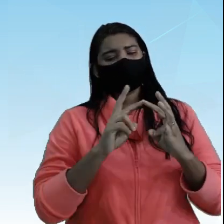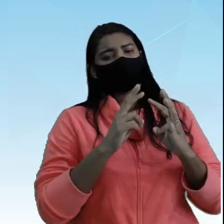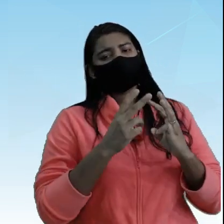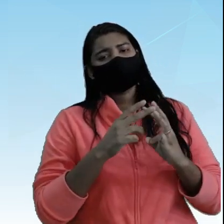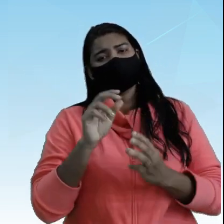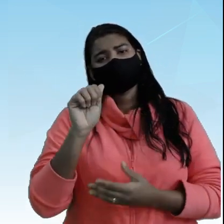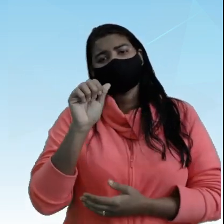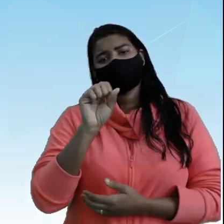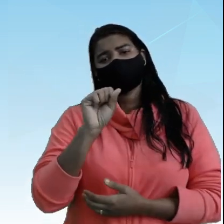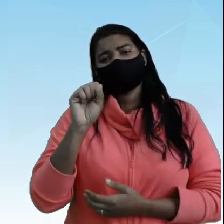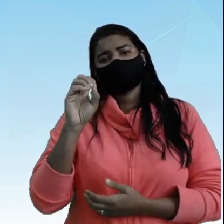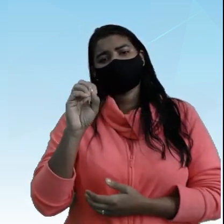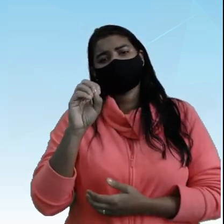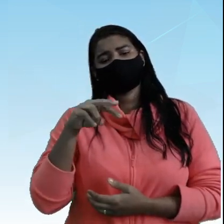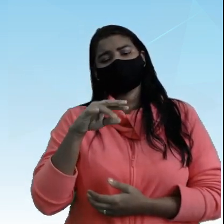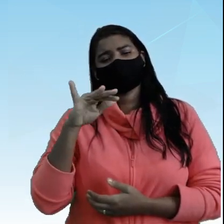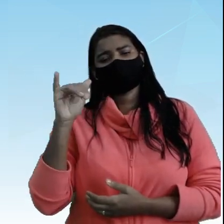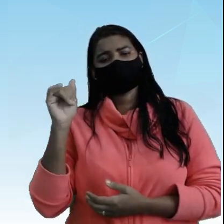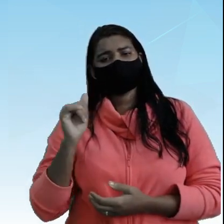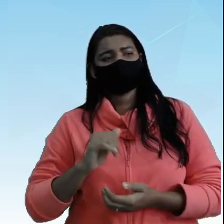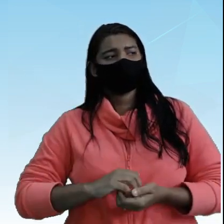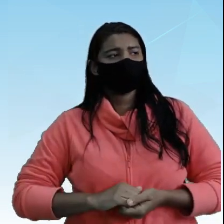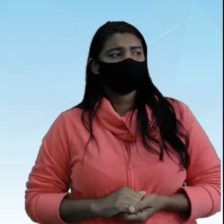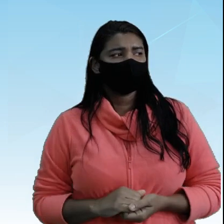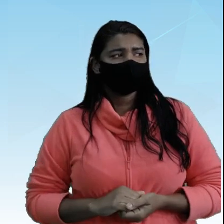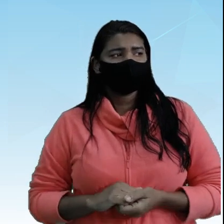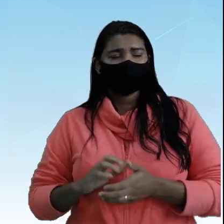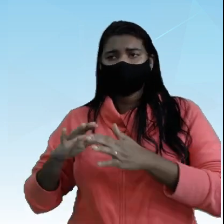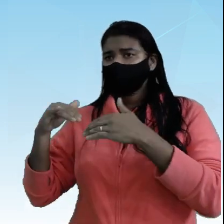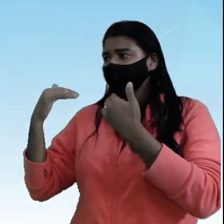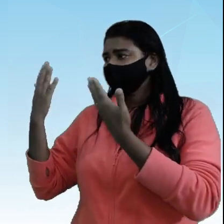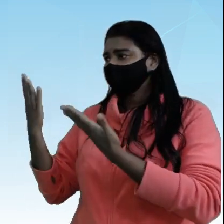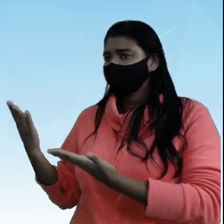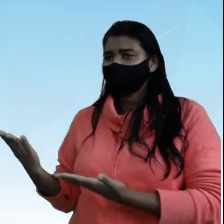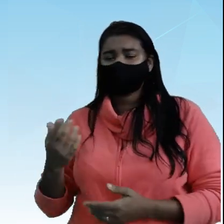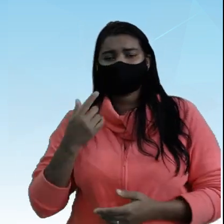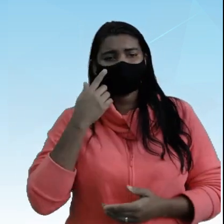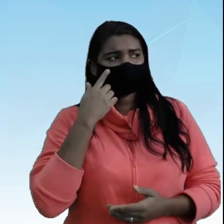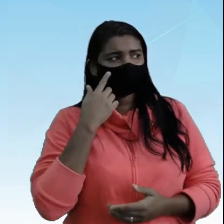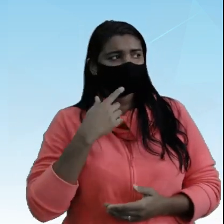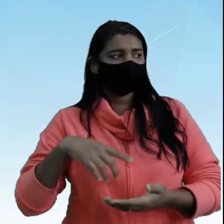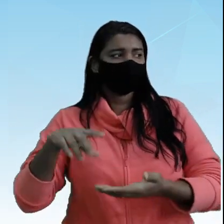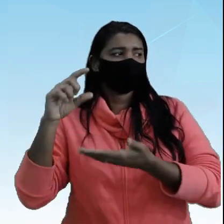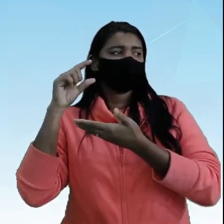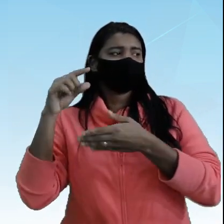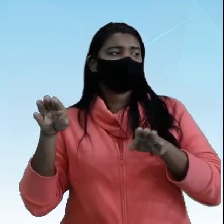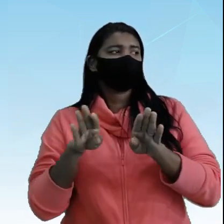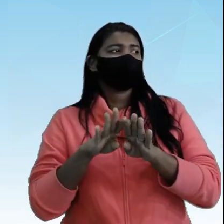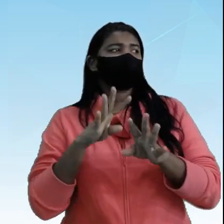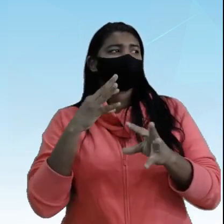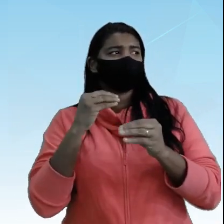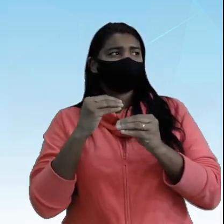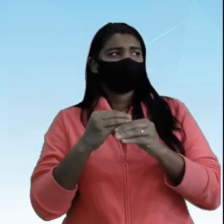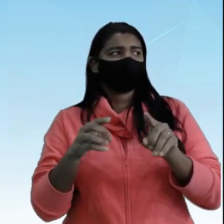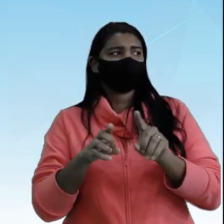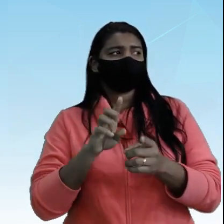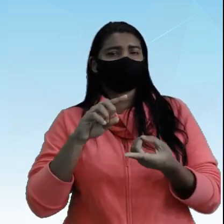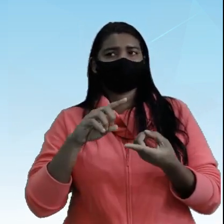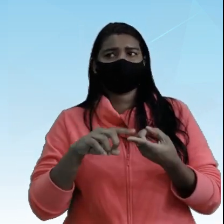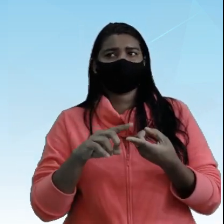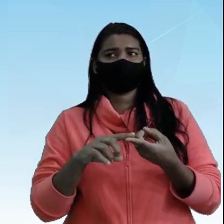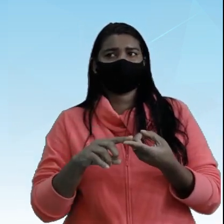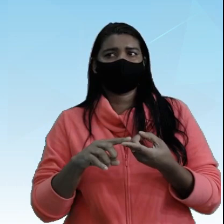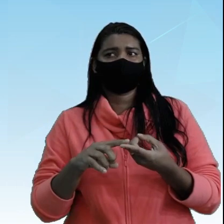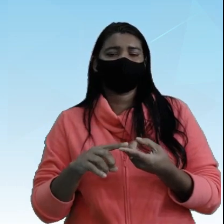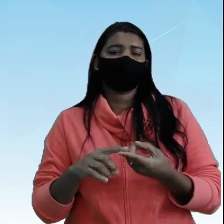Assonância. Negócio, ego, ócio, ócio. Veja que as palavras há uma repetição